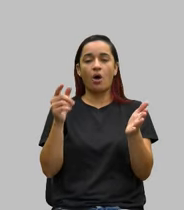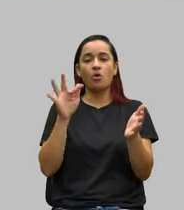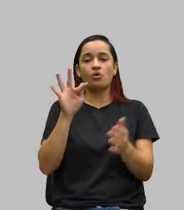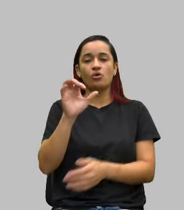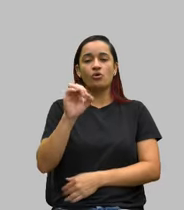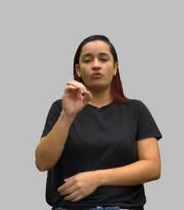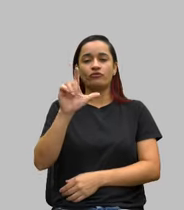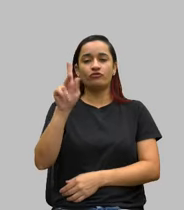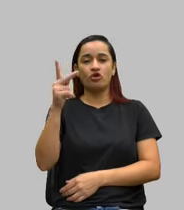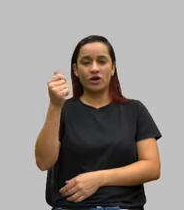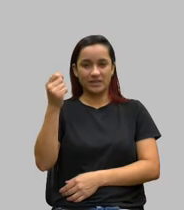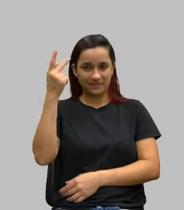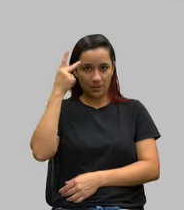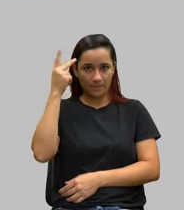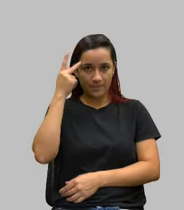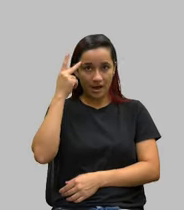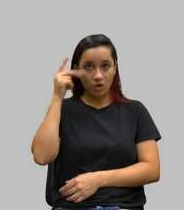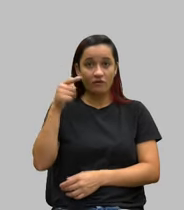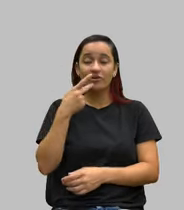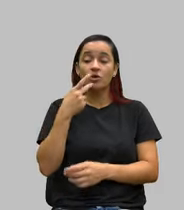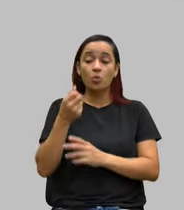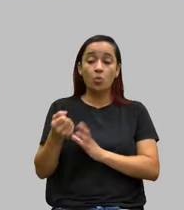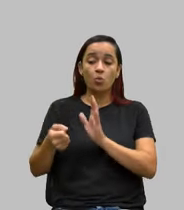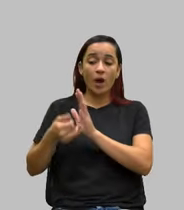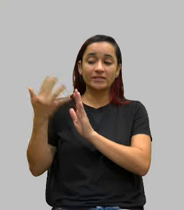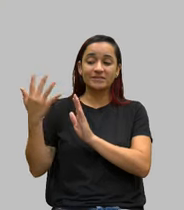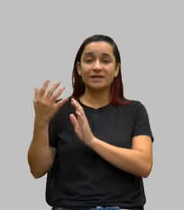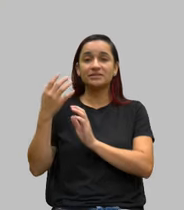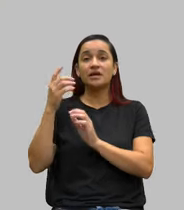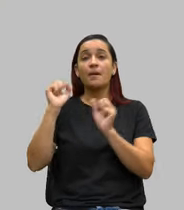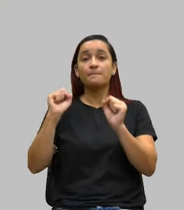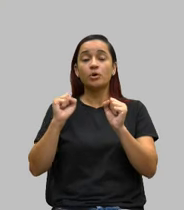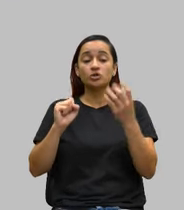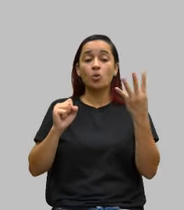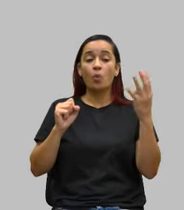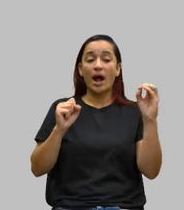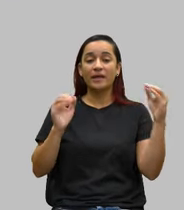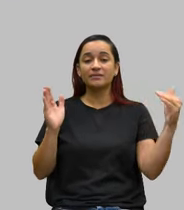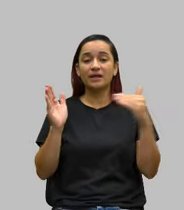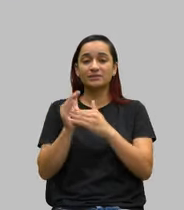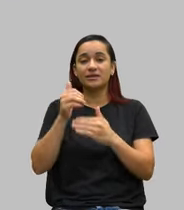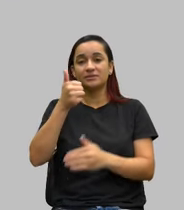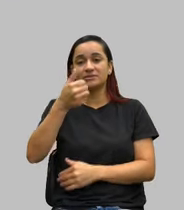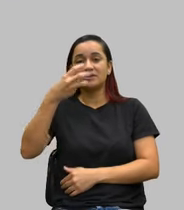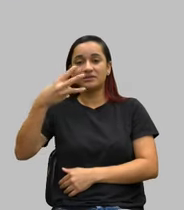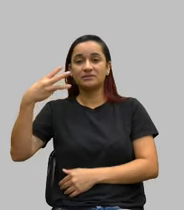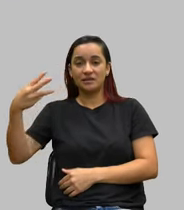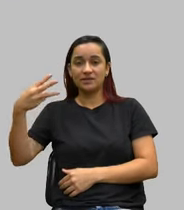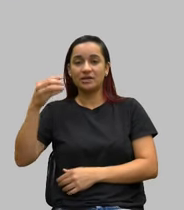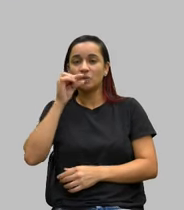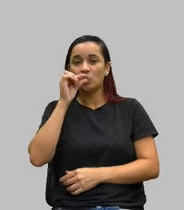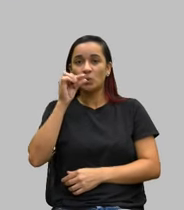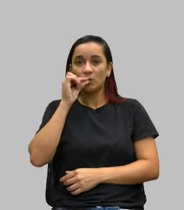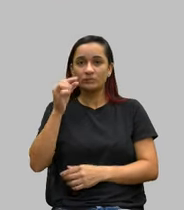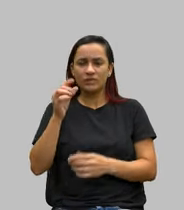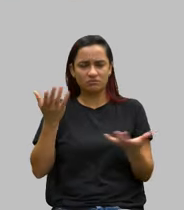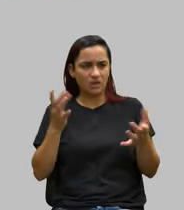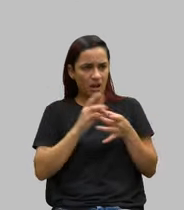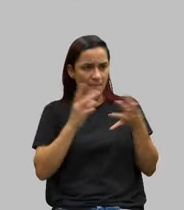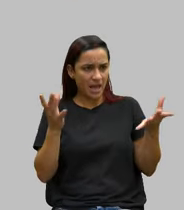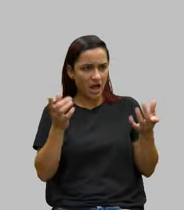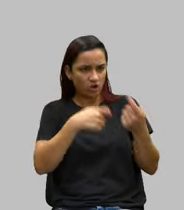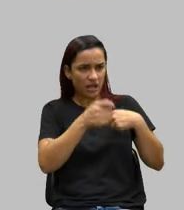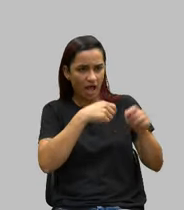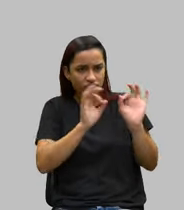maconha liberada pelo STF Pode render de 40 a 133 baseados liberaram ou não liberaram o tráfico liberaram o